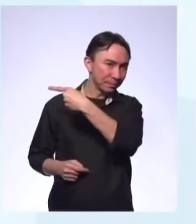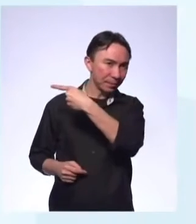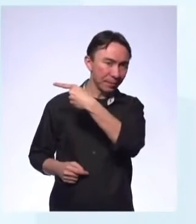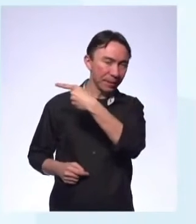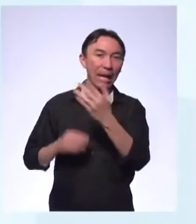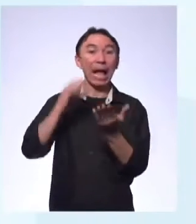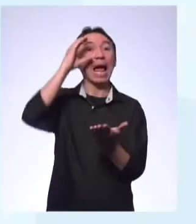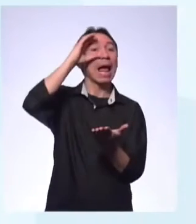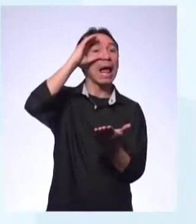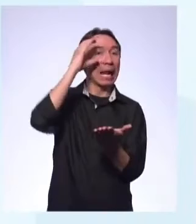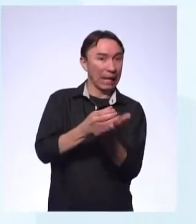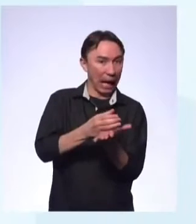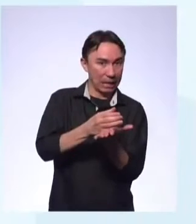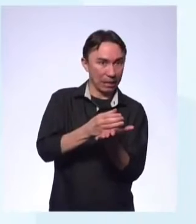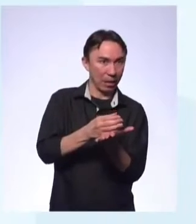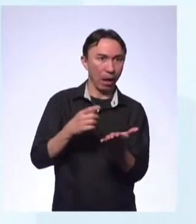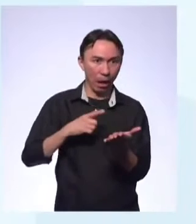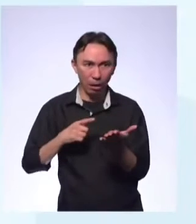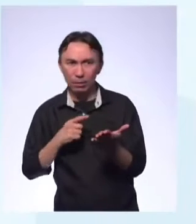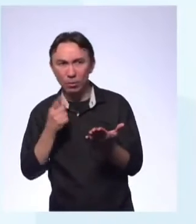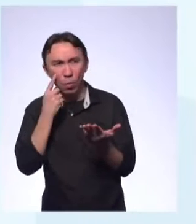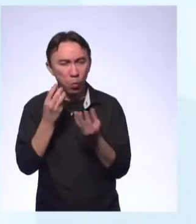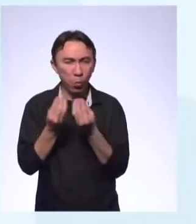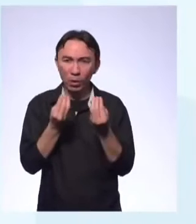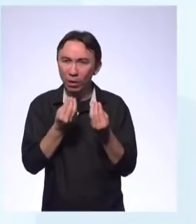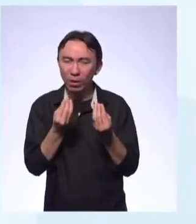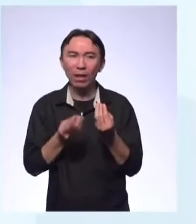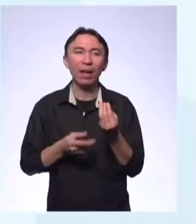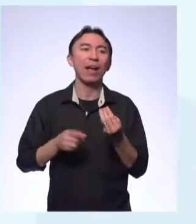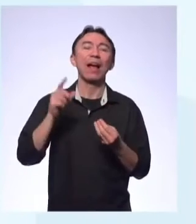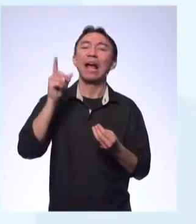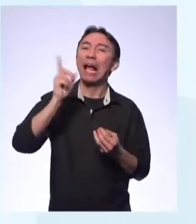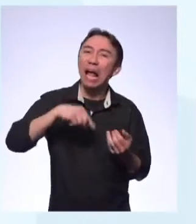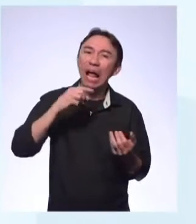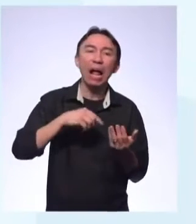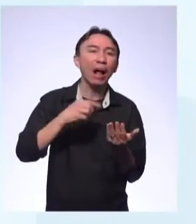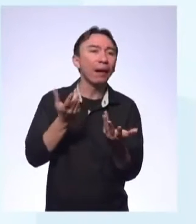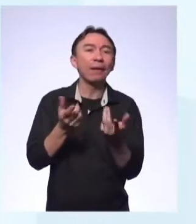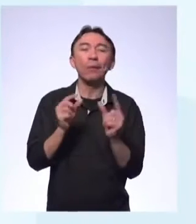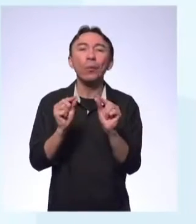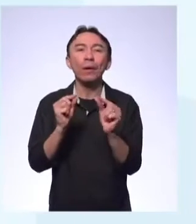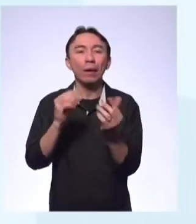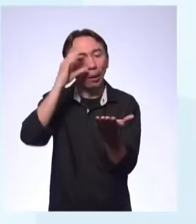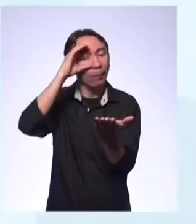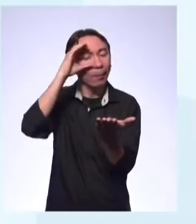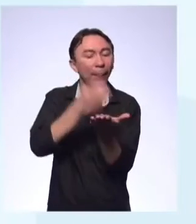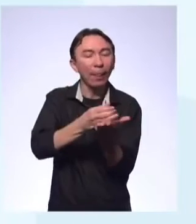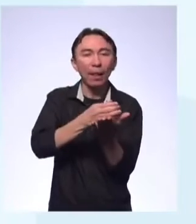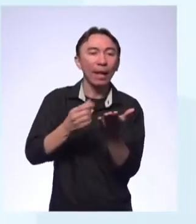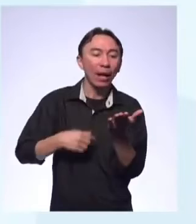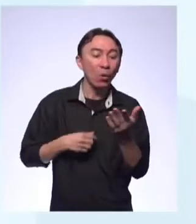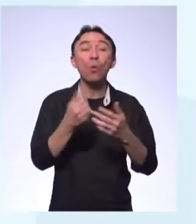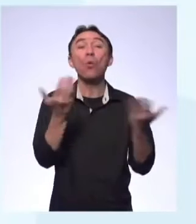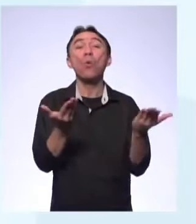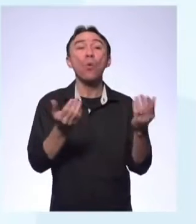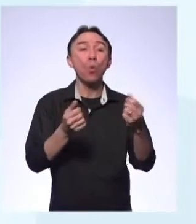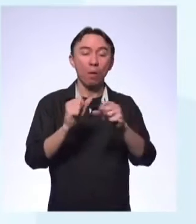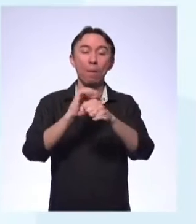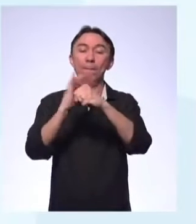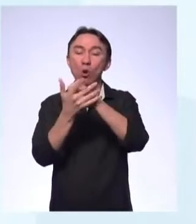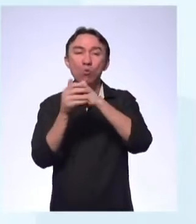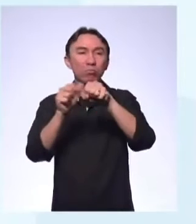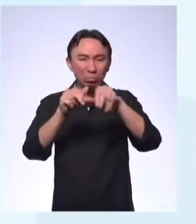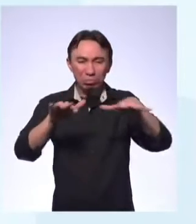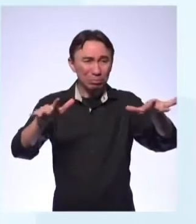tese que ela defendeu aliás as teses era aqui era sobre os prejuízos da pandemia da educação brasileira e também